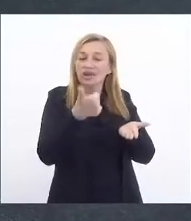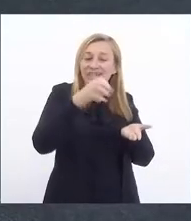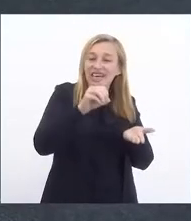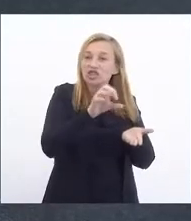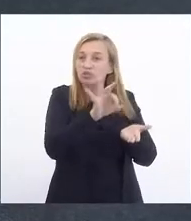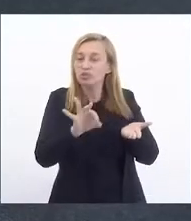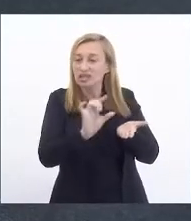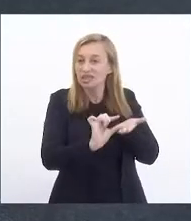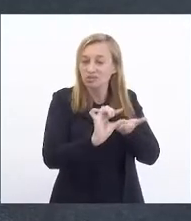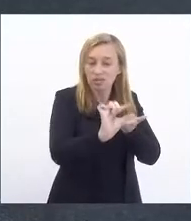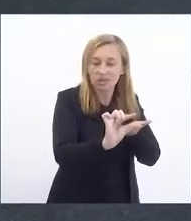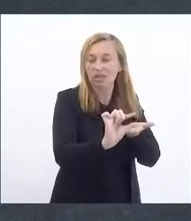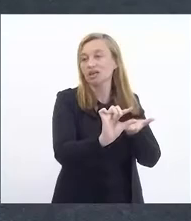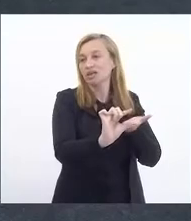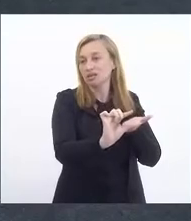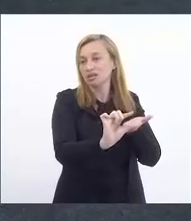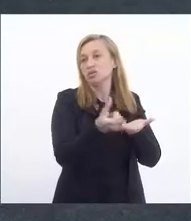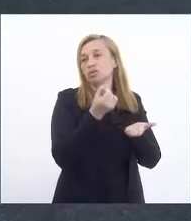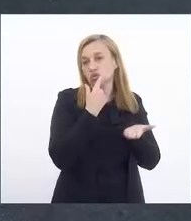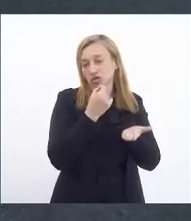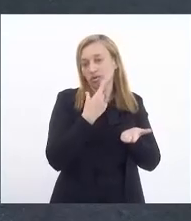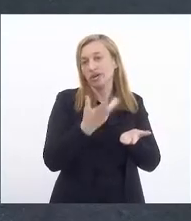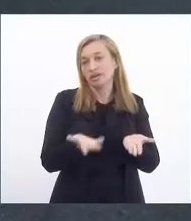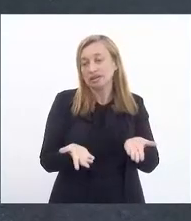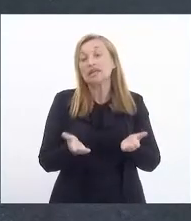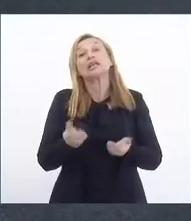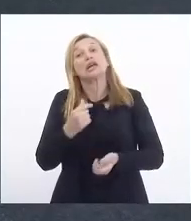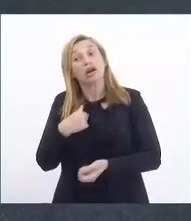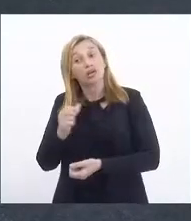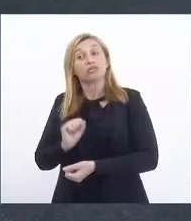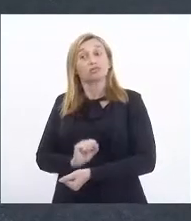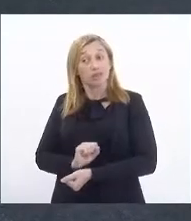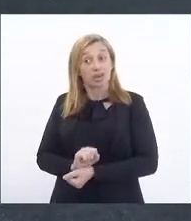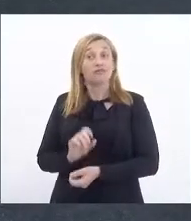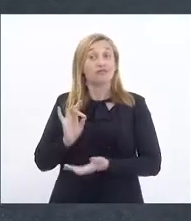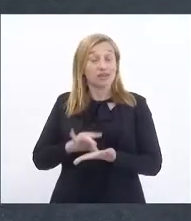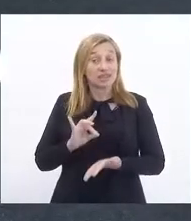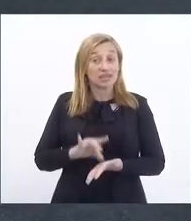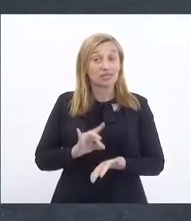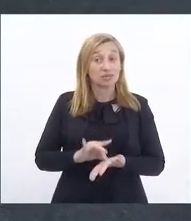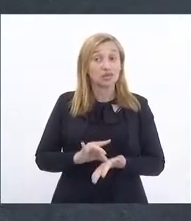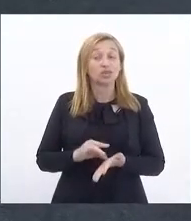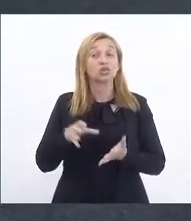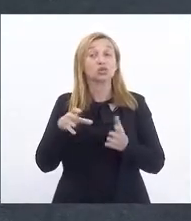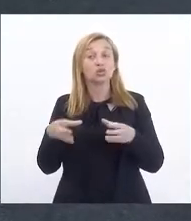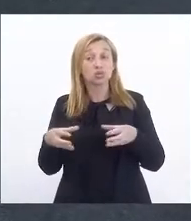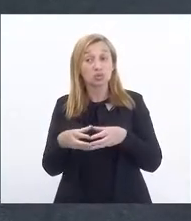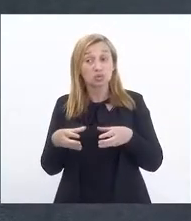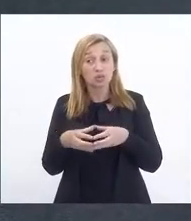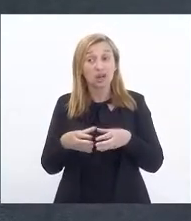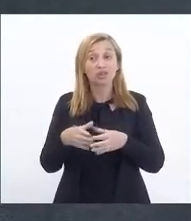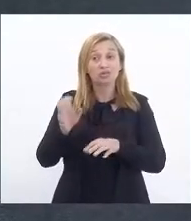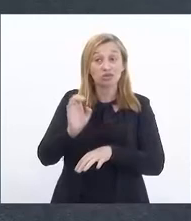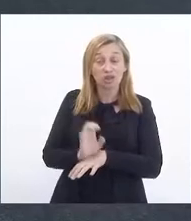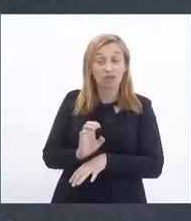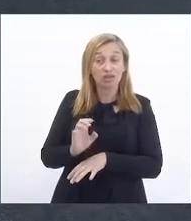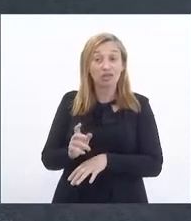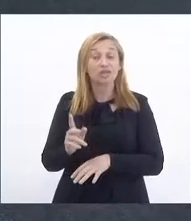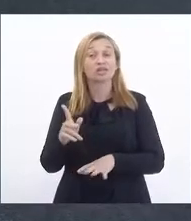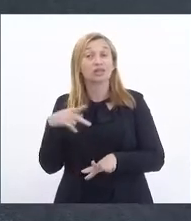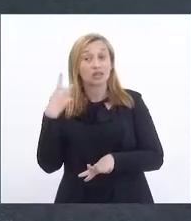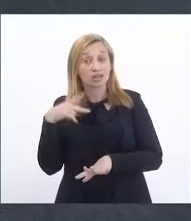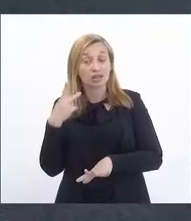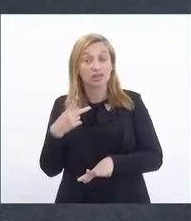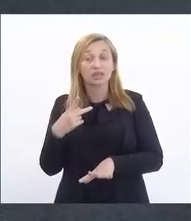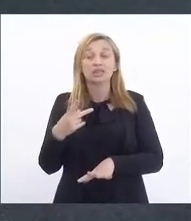% desse medicamento e eu espero verdadeiramente que os órgãos e estados por esse parlamento na